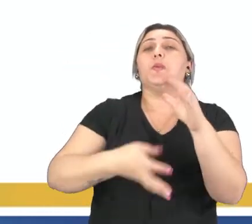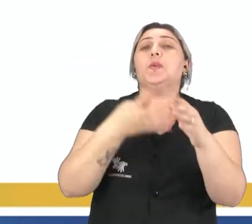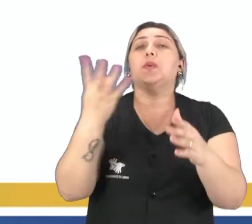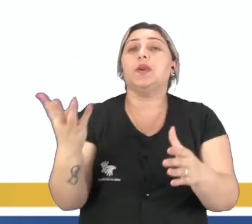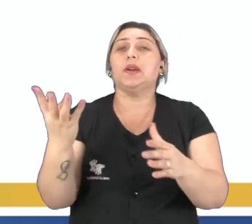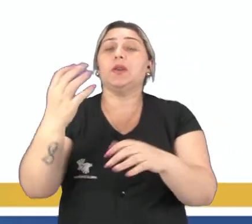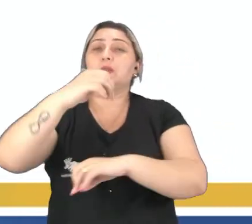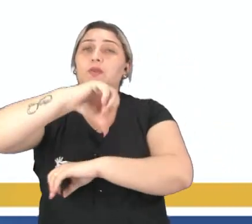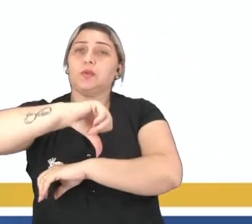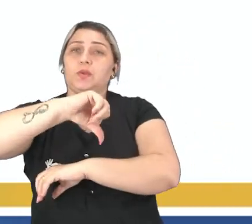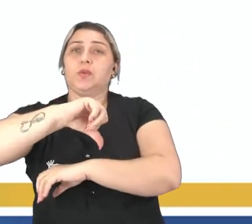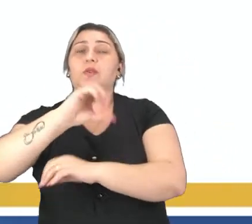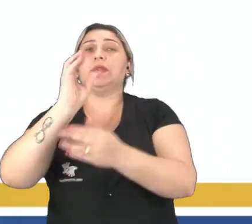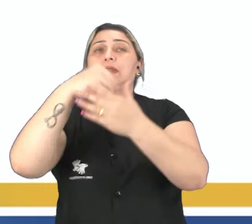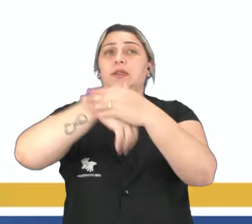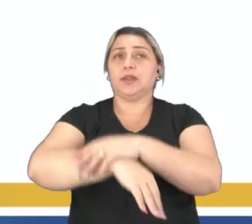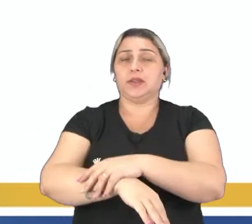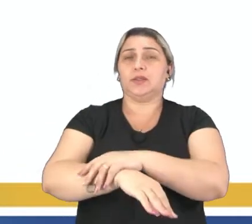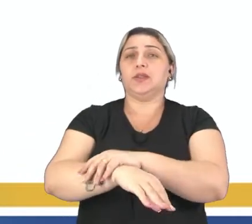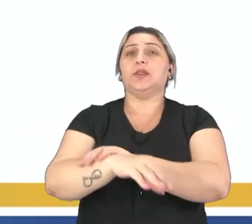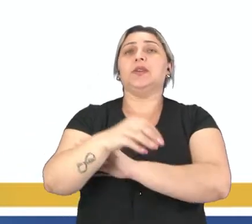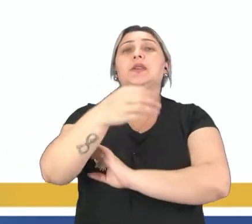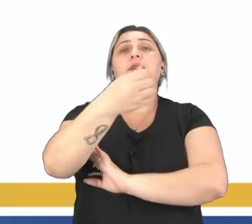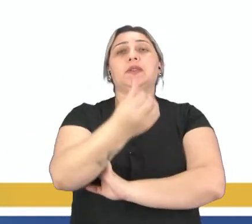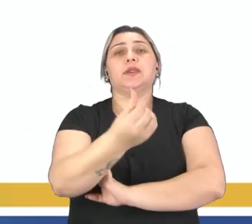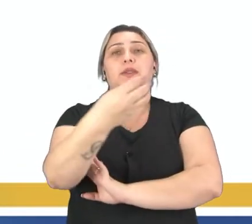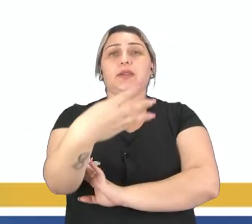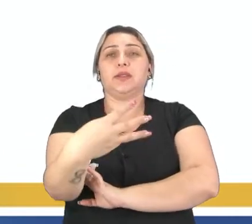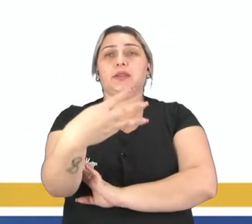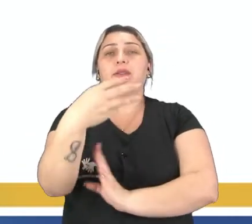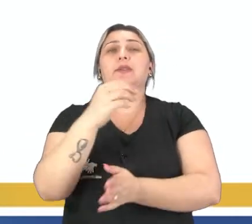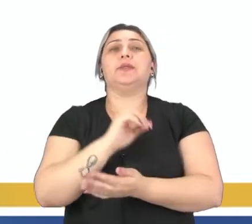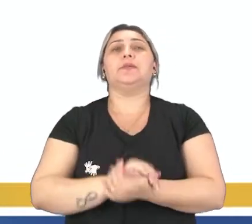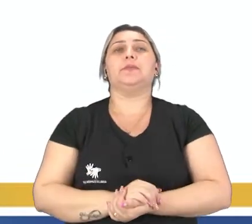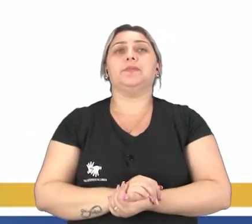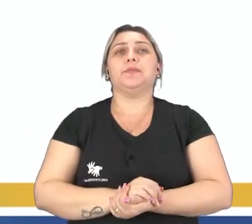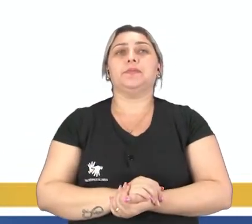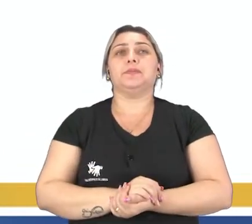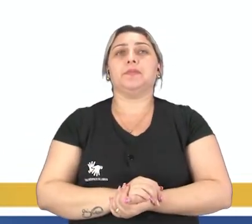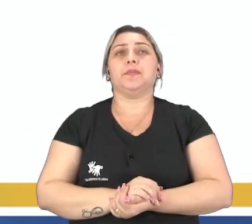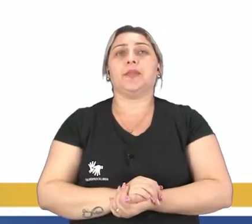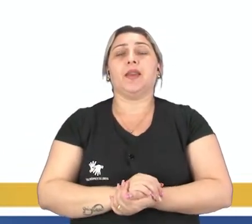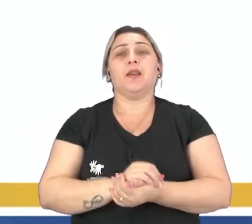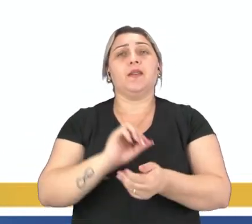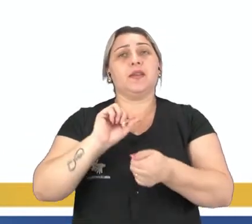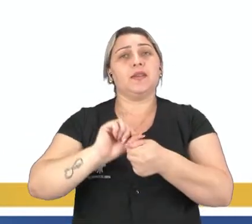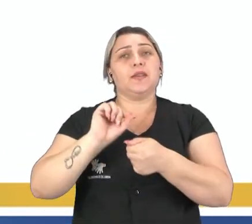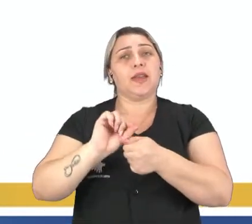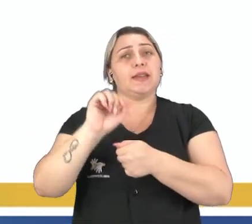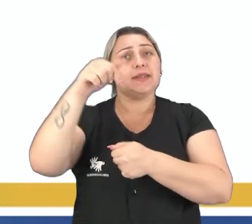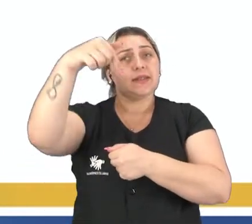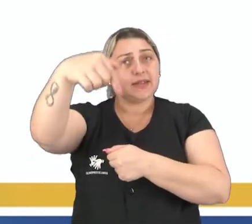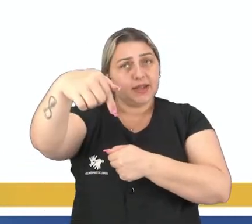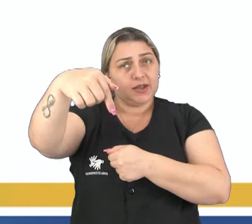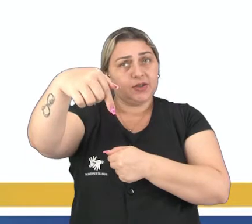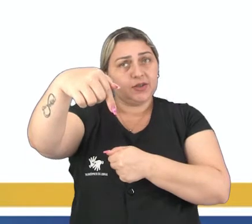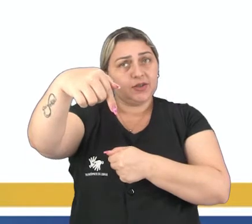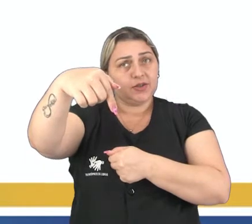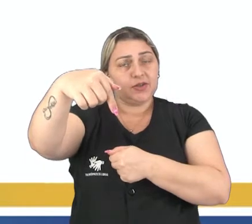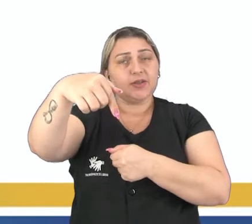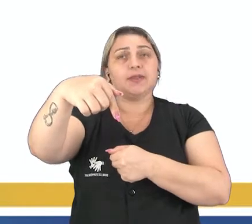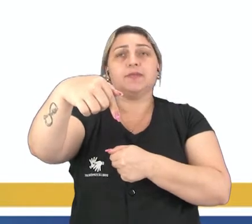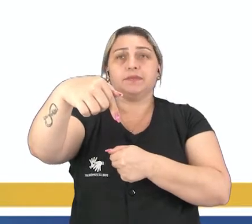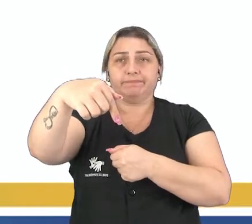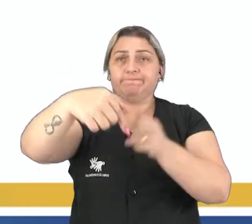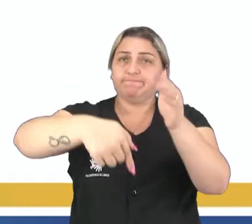vezes o 9 cabe dentro do 63. E aí, quando eu faço as minhas contas, eu vou ver que o 9 ele